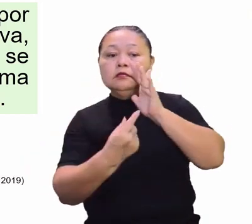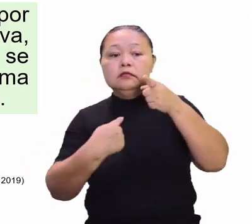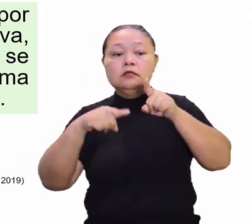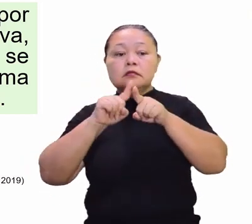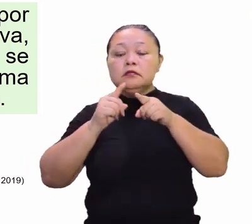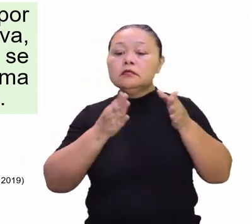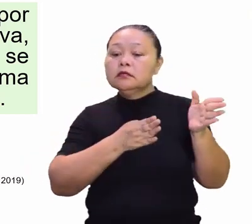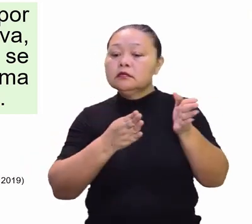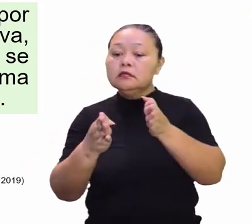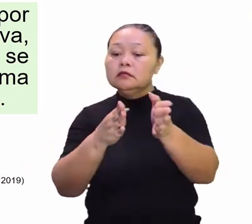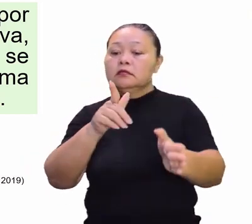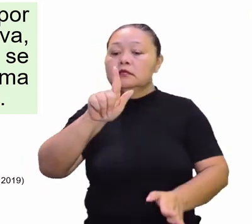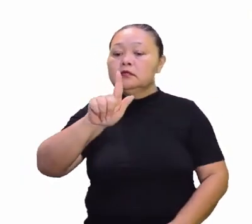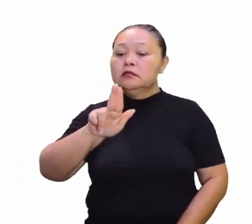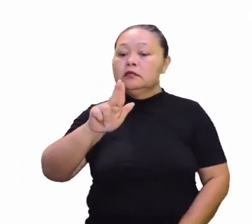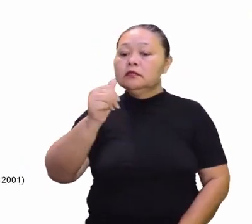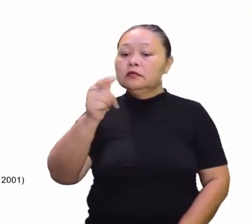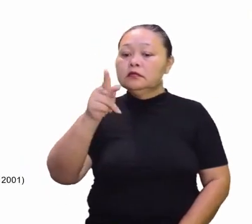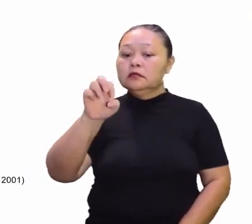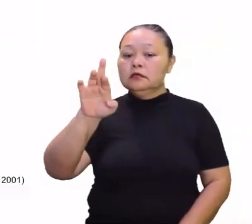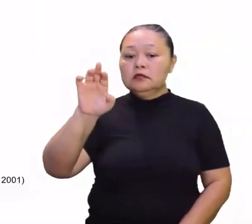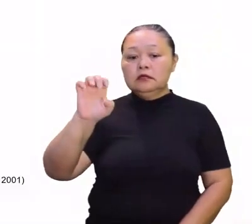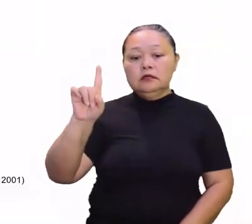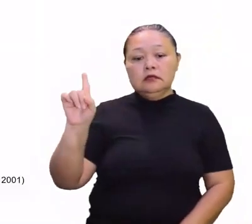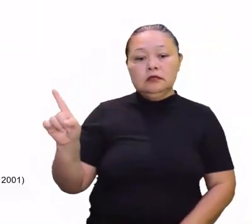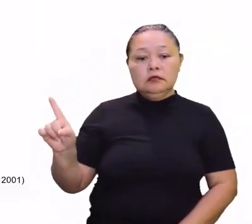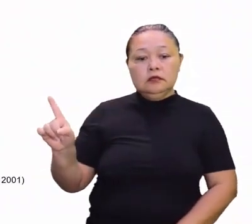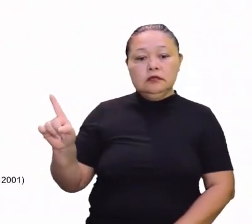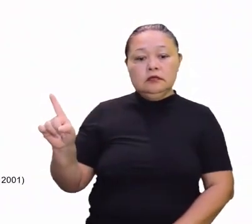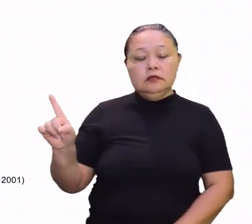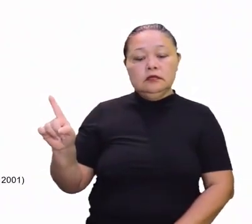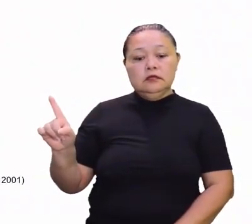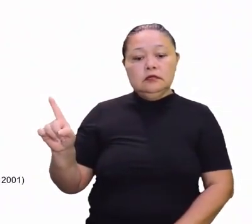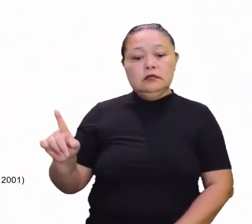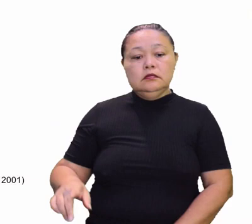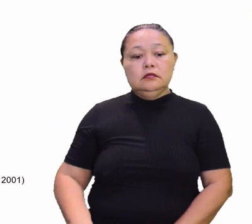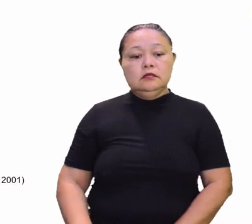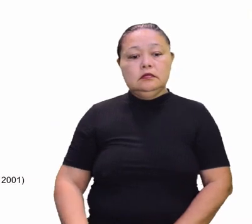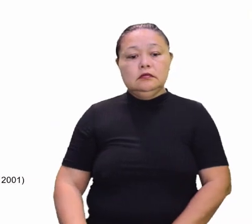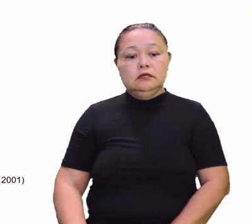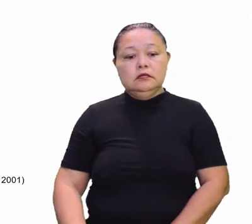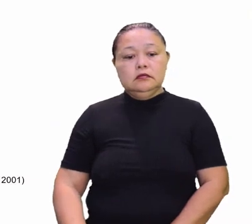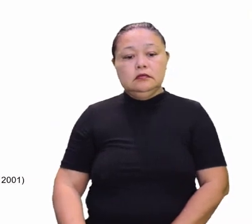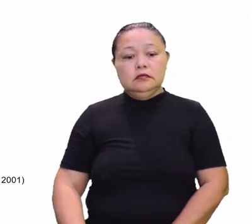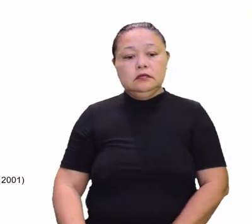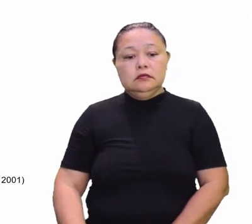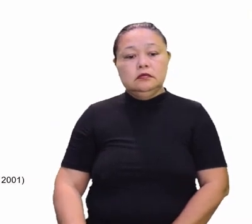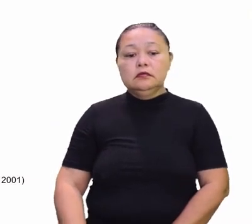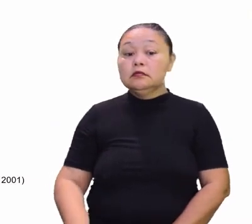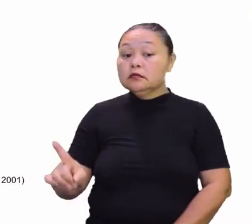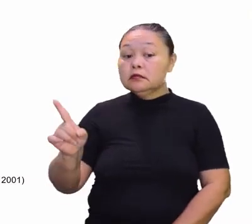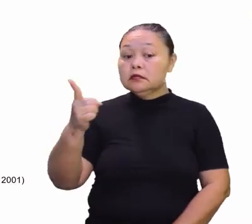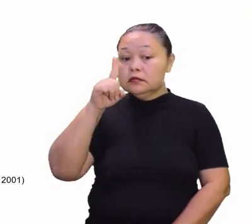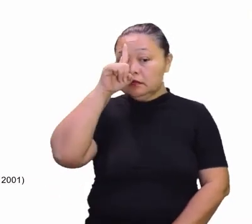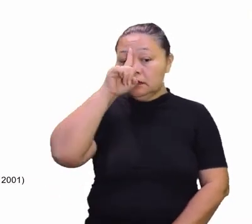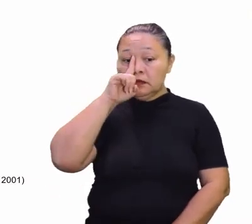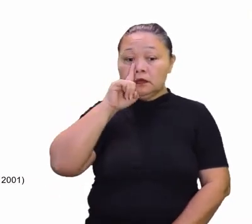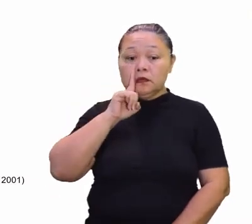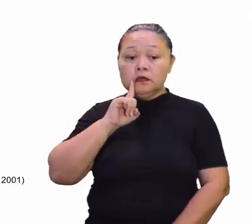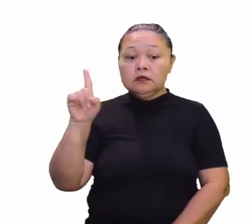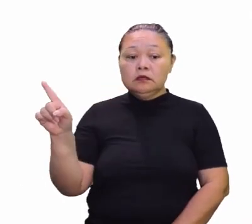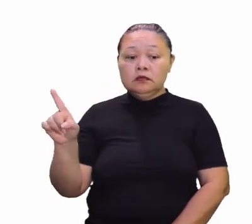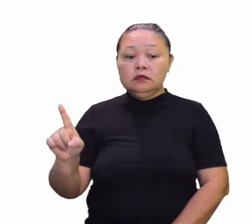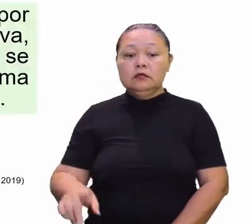A questão da localização, da espacial. Está aqui, ó. Esse amarelinho aqui, ó.